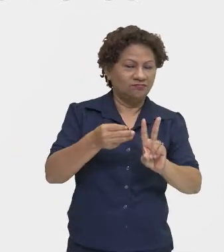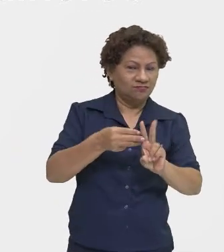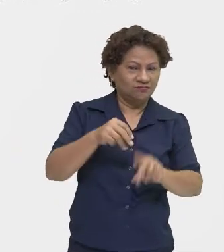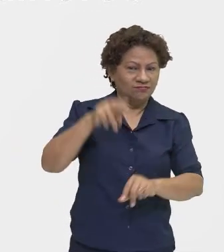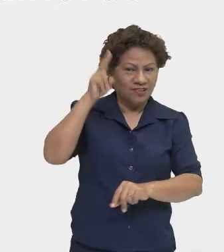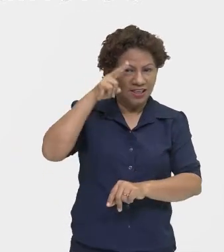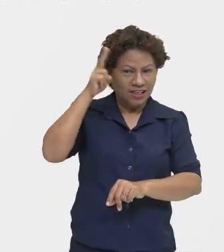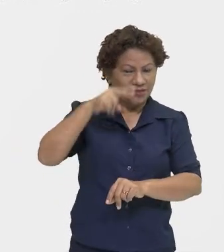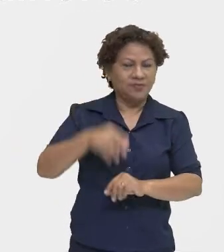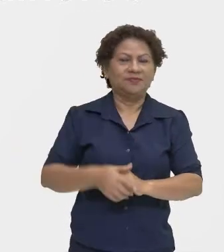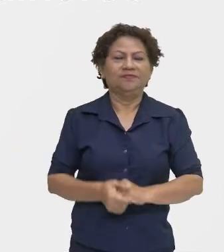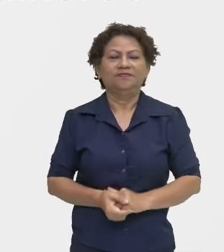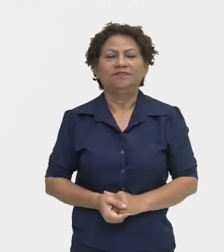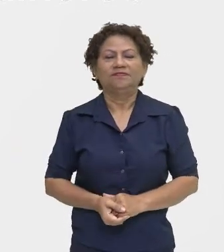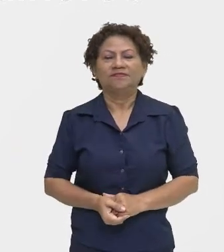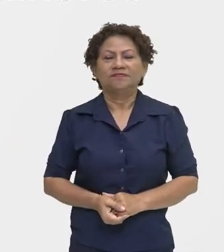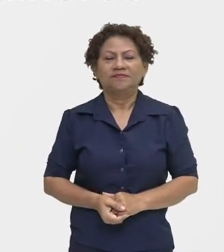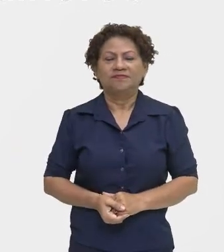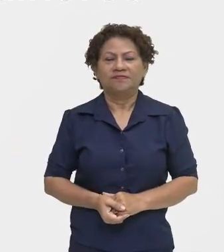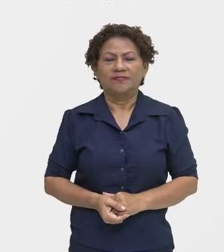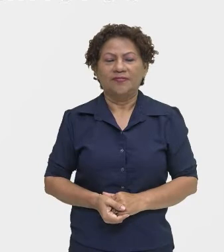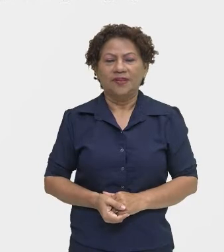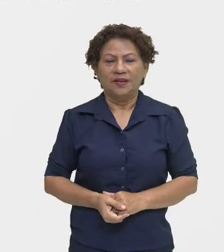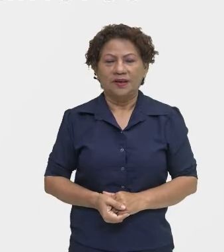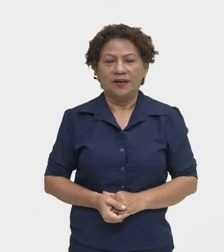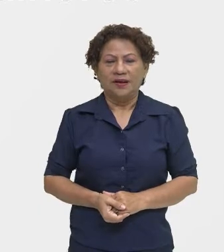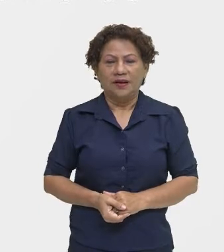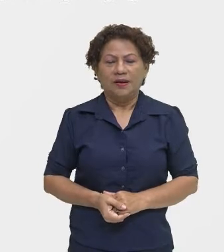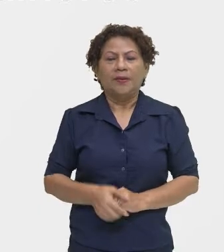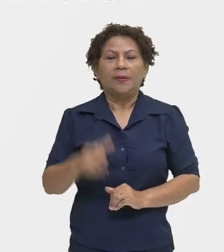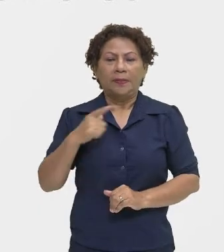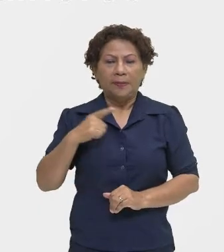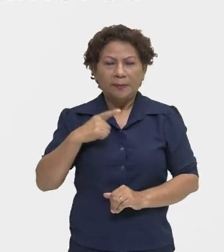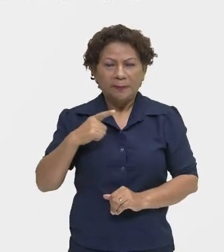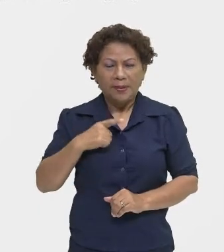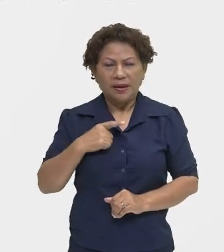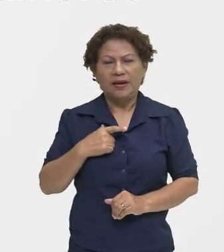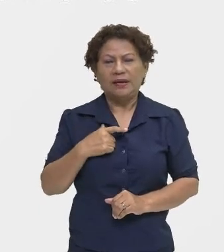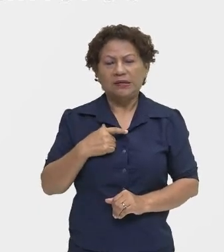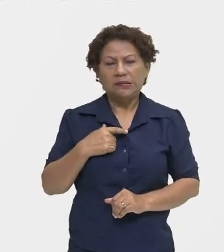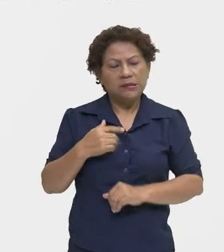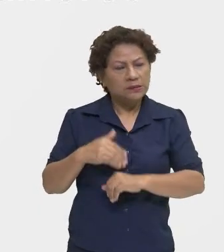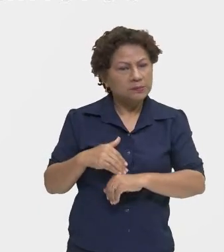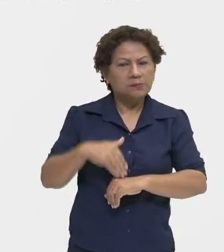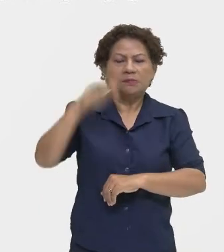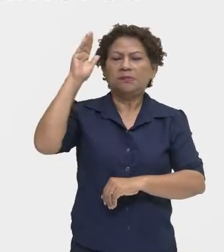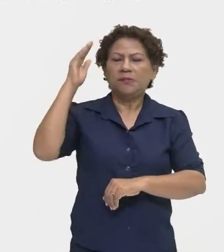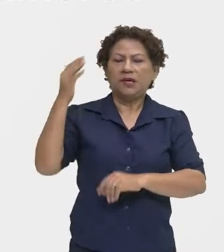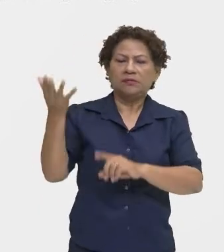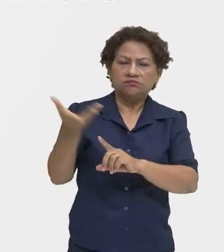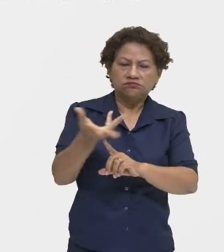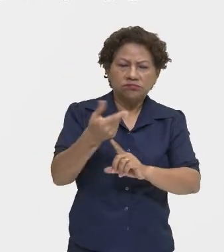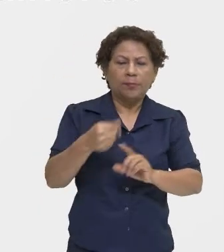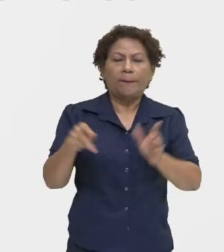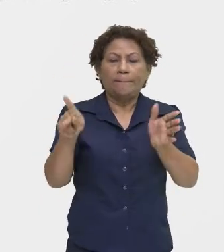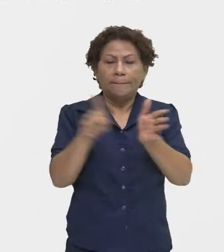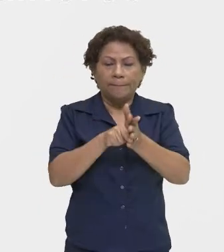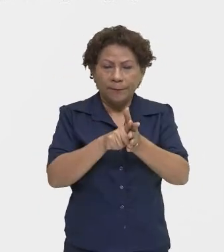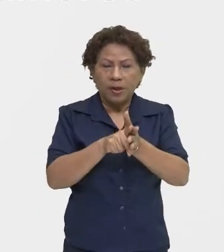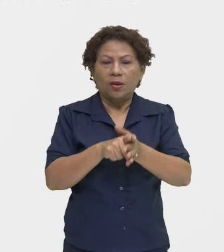falei para vocês. Para deixá-la mais artística, criam padrões gráficos próprios da